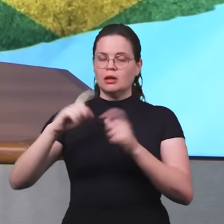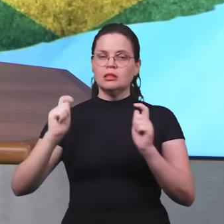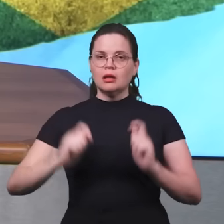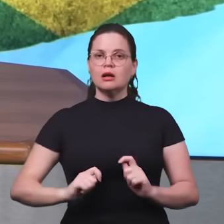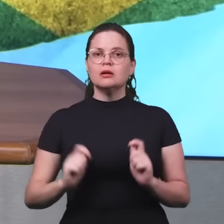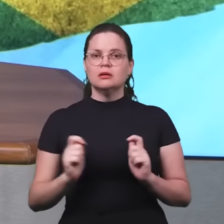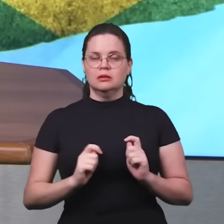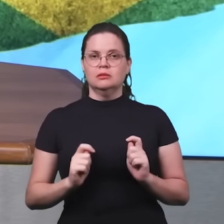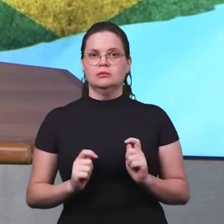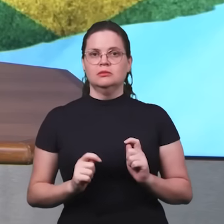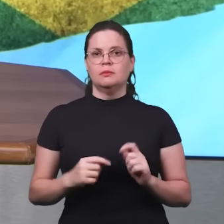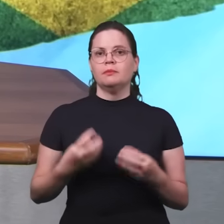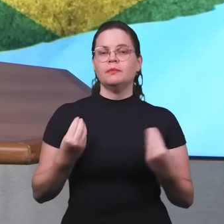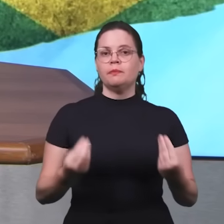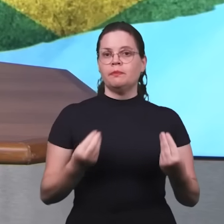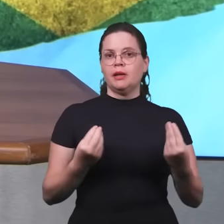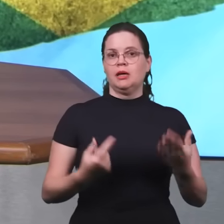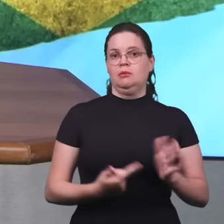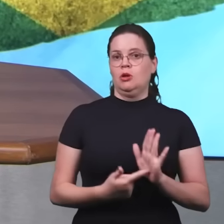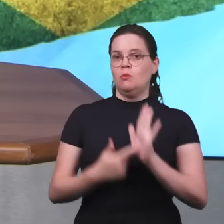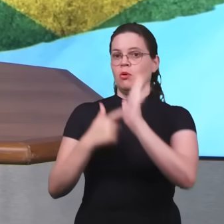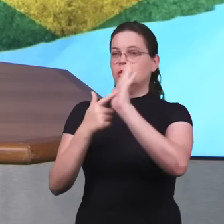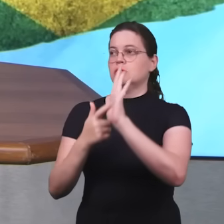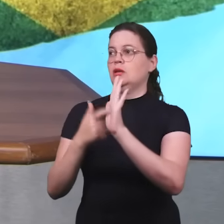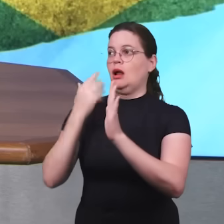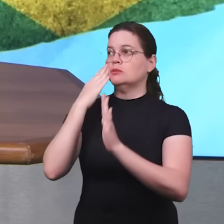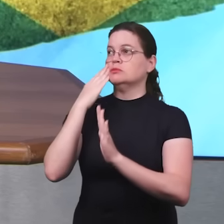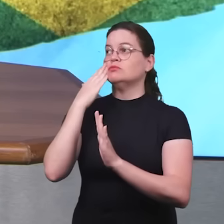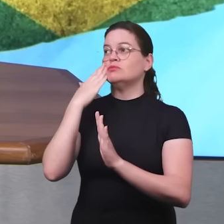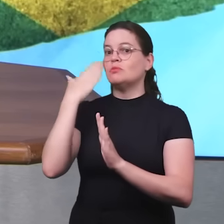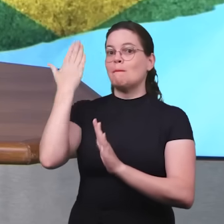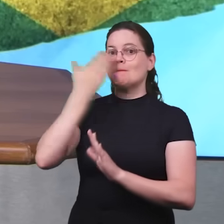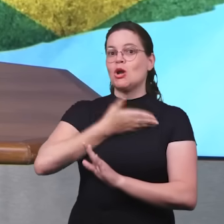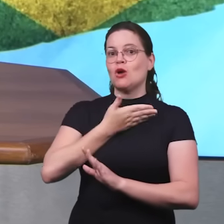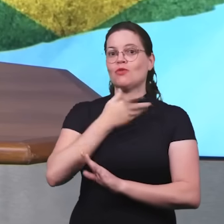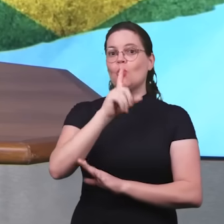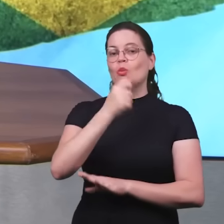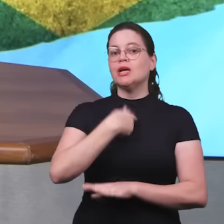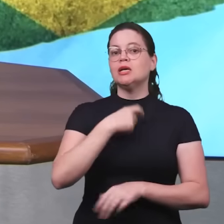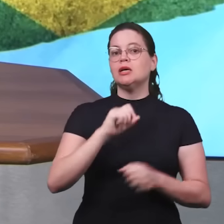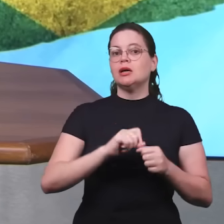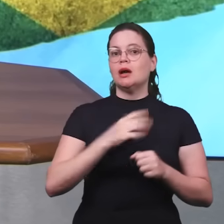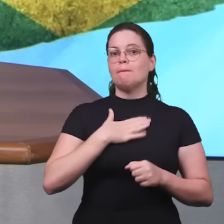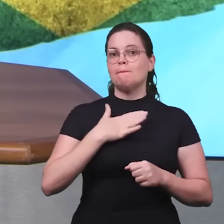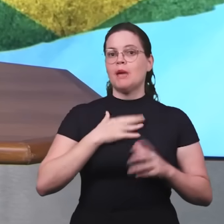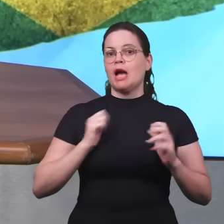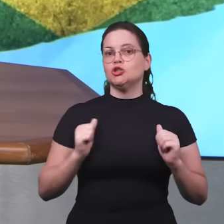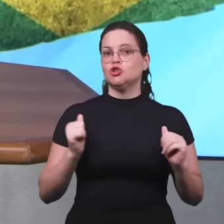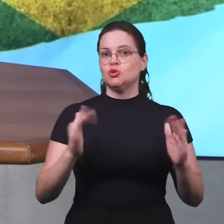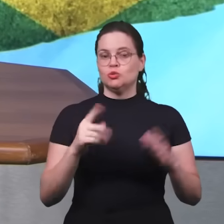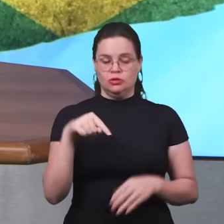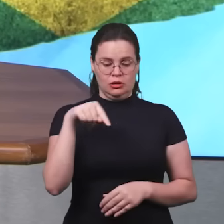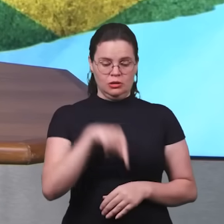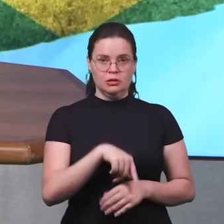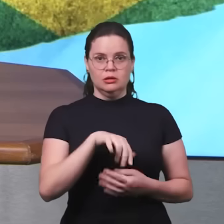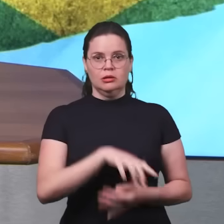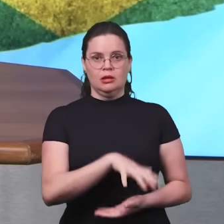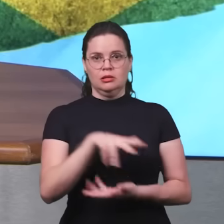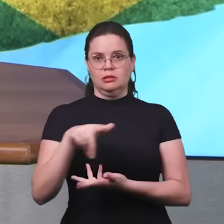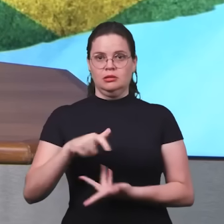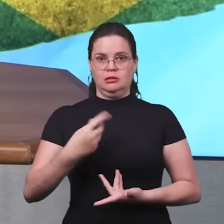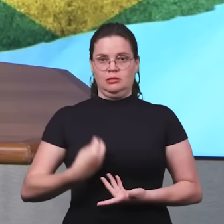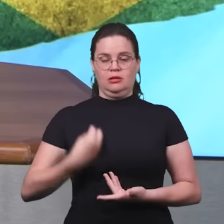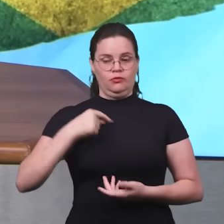vida, para prestar a Ele contas daquilo que foi feito, daquilo que foi